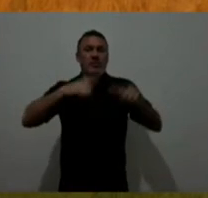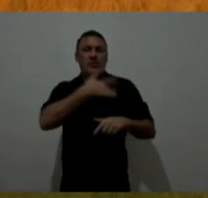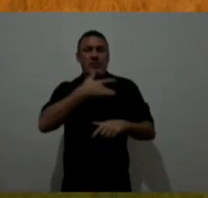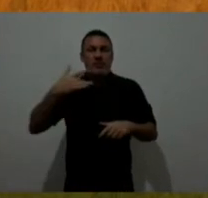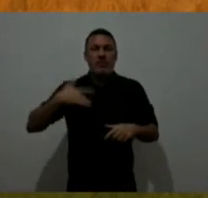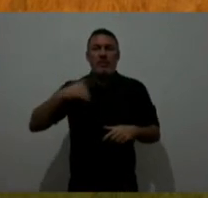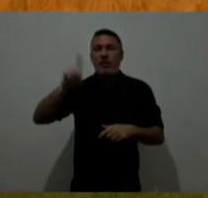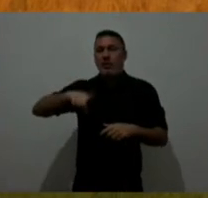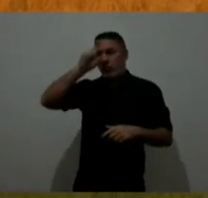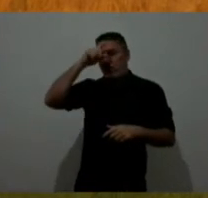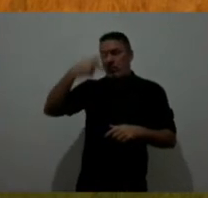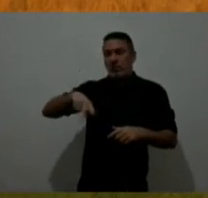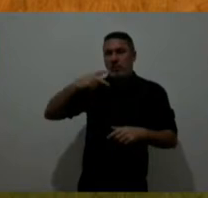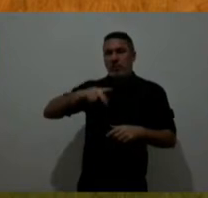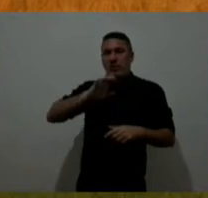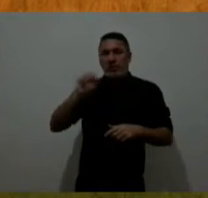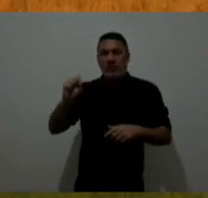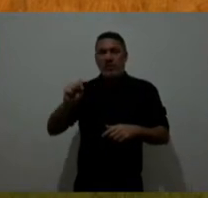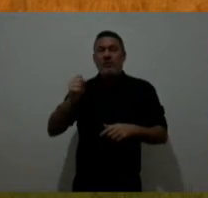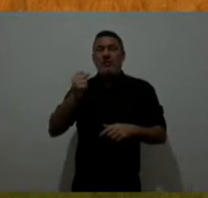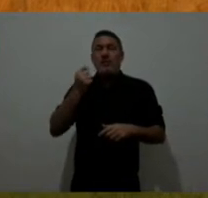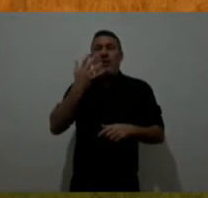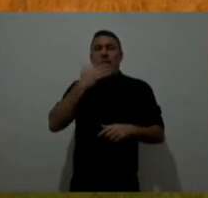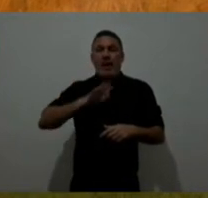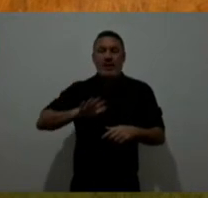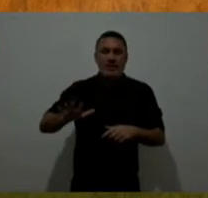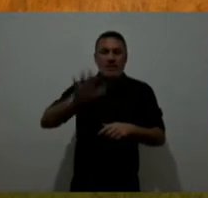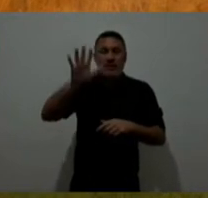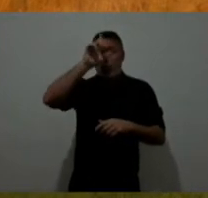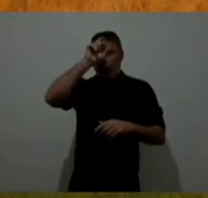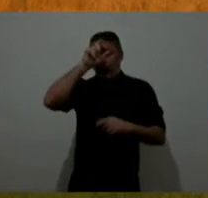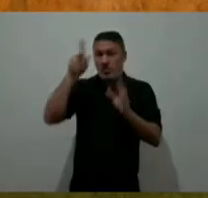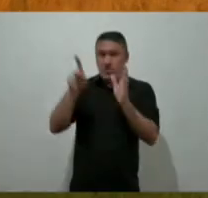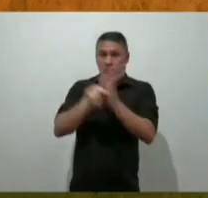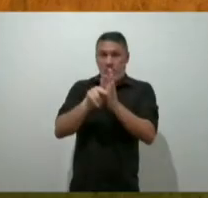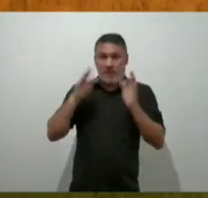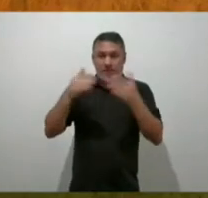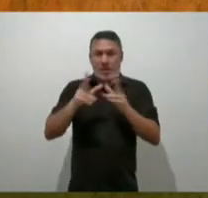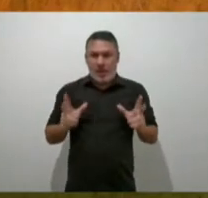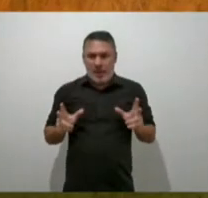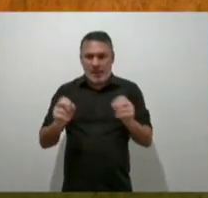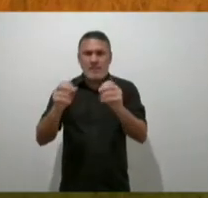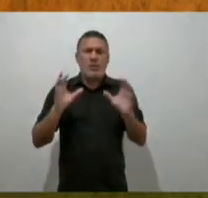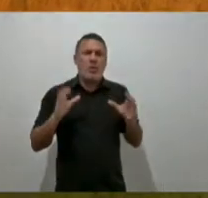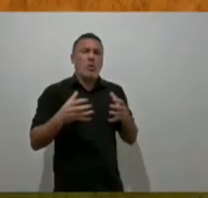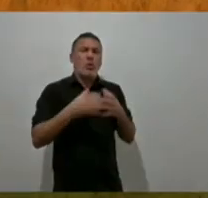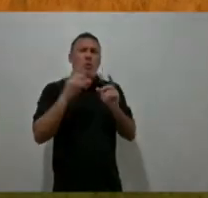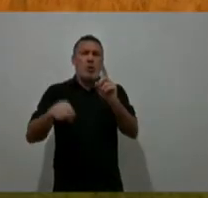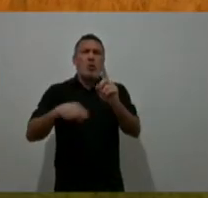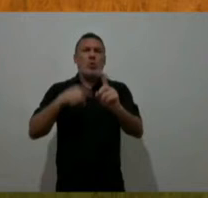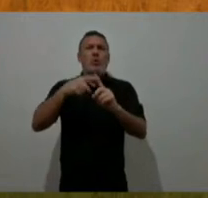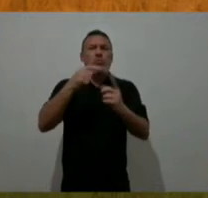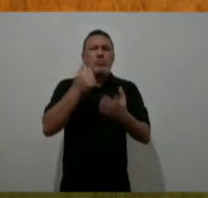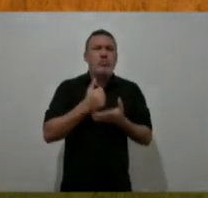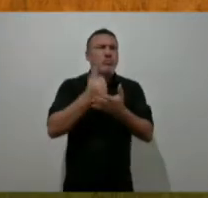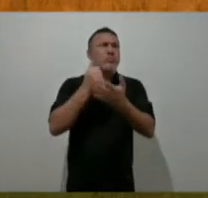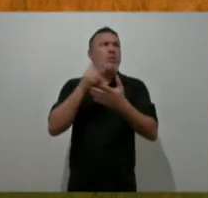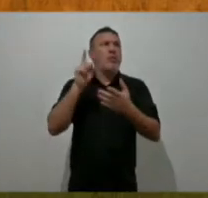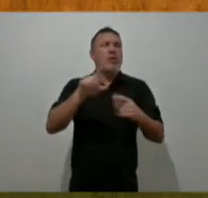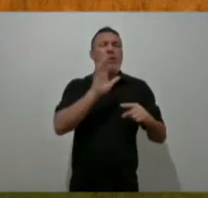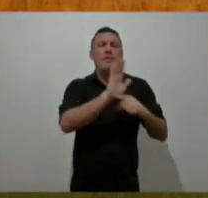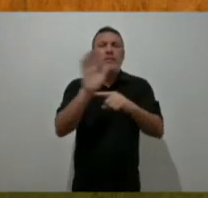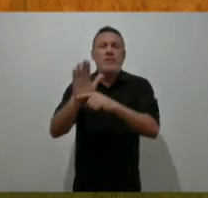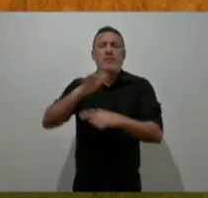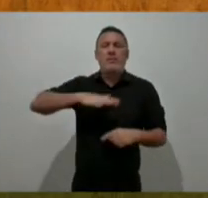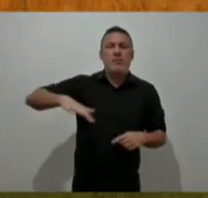Infantil Nossa Senhora da Glória, com o objetivo de unir esforços para oferecer assistência e tratamento adequado e